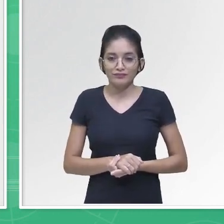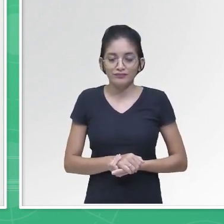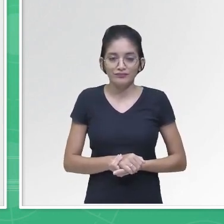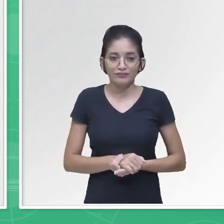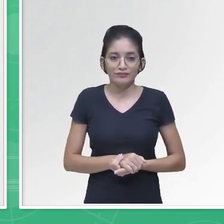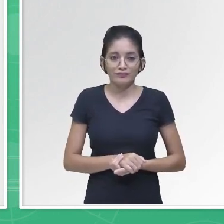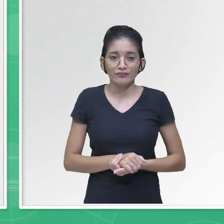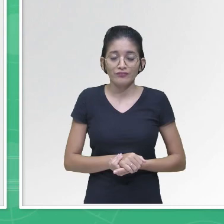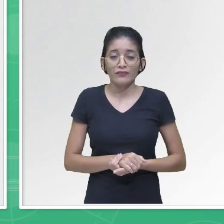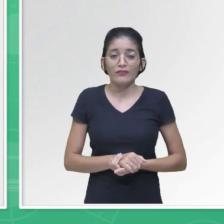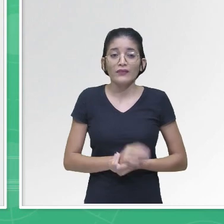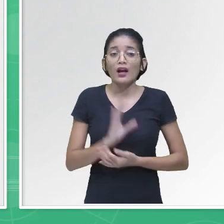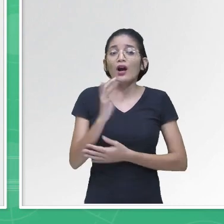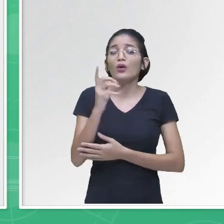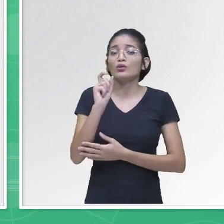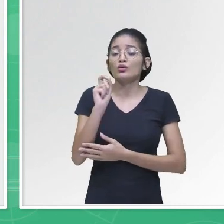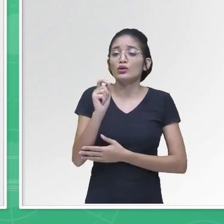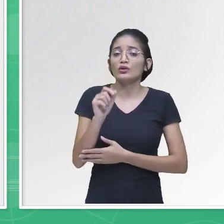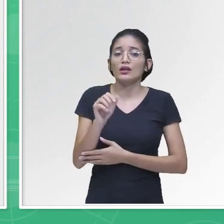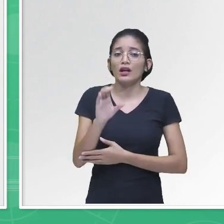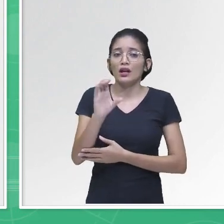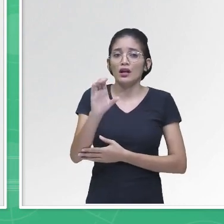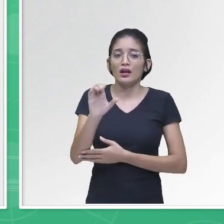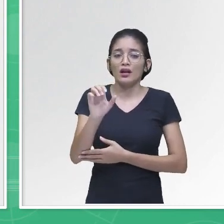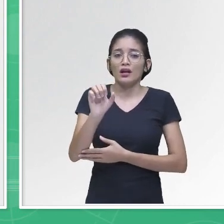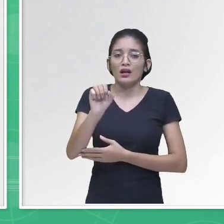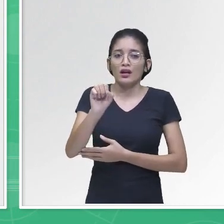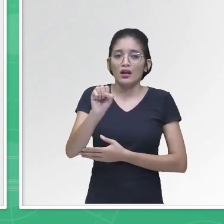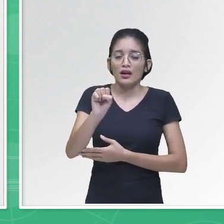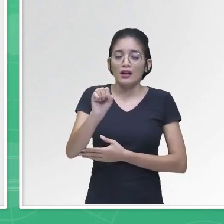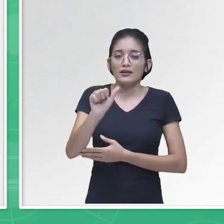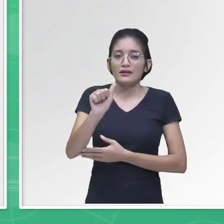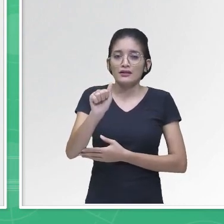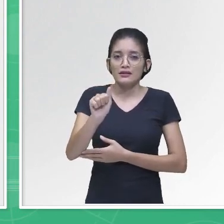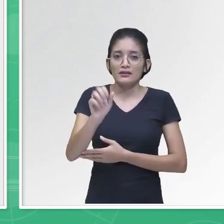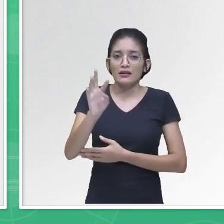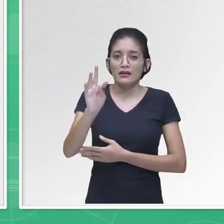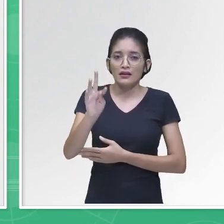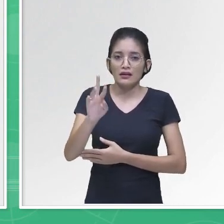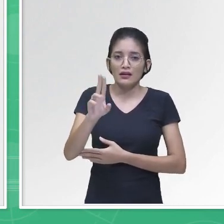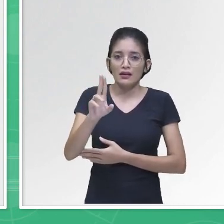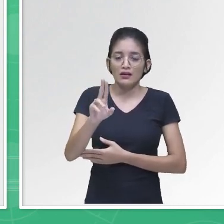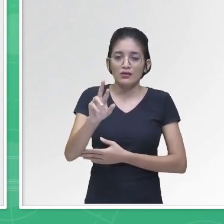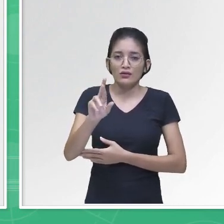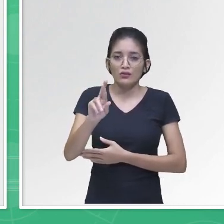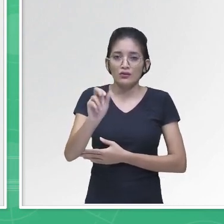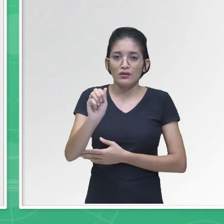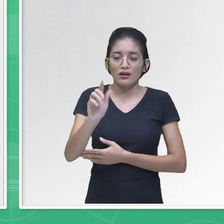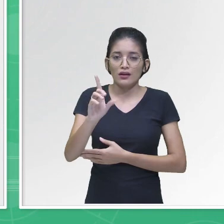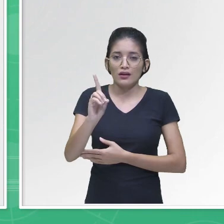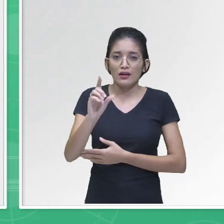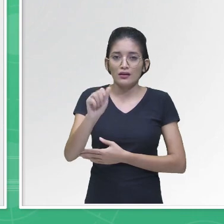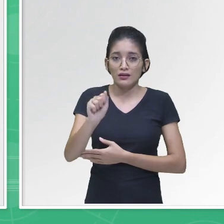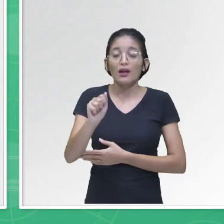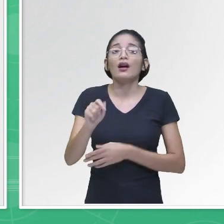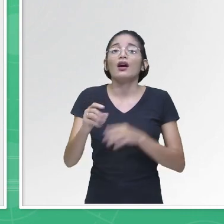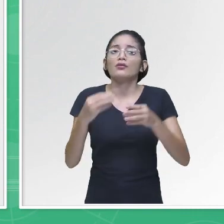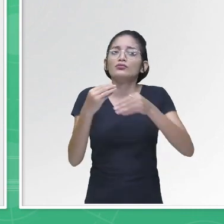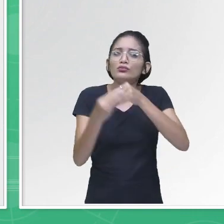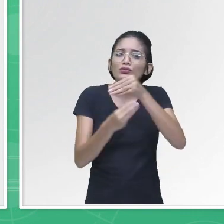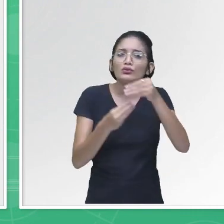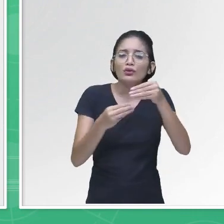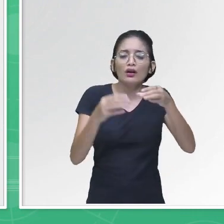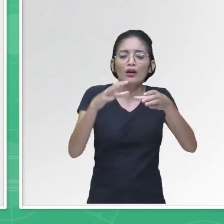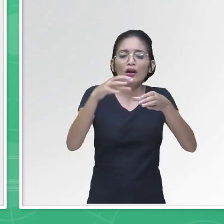eu vou ter aí o quê? Uma solução saturada com corpo de